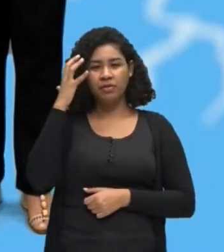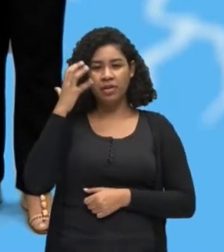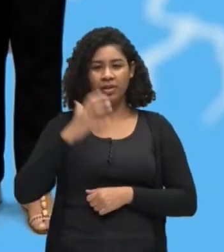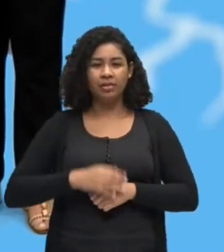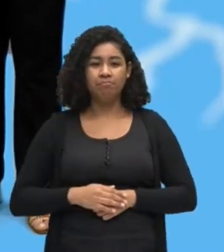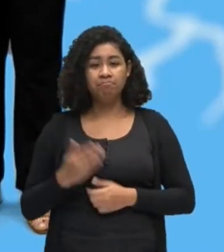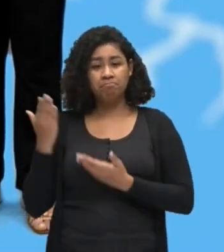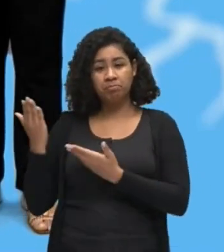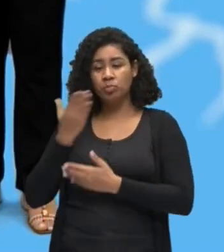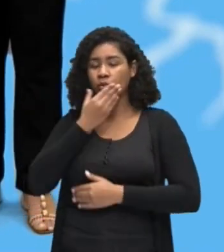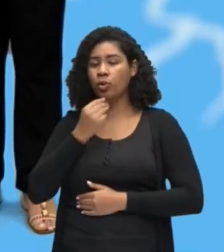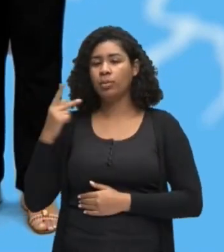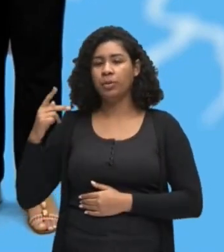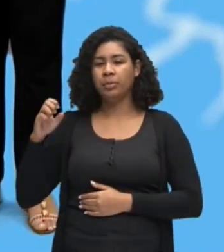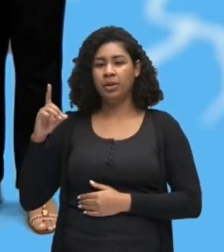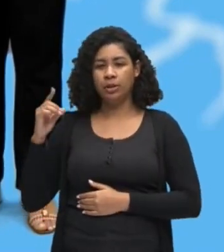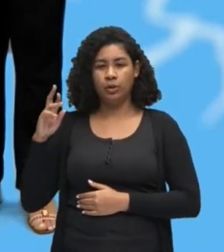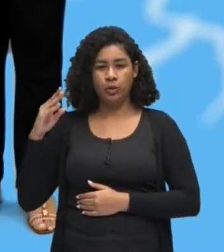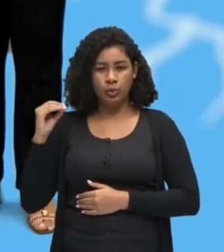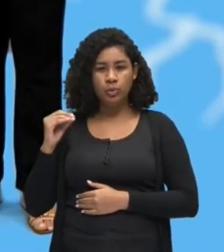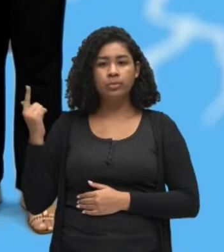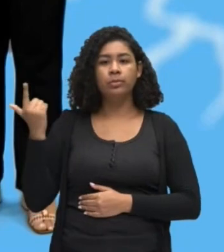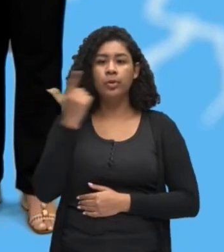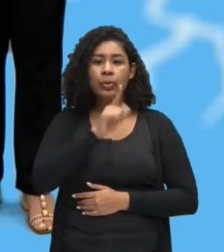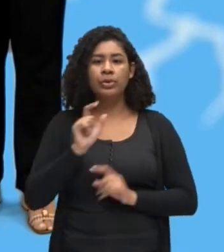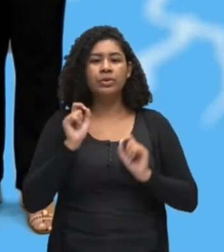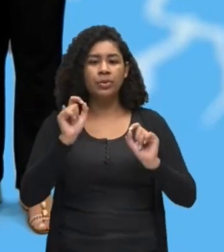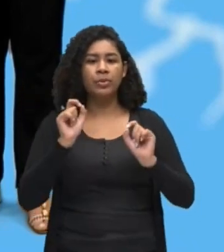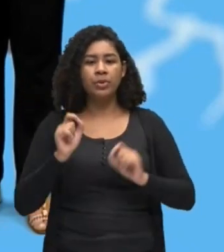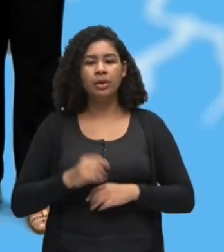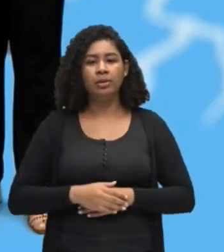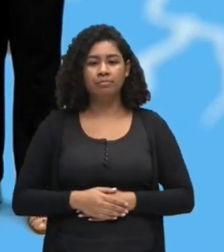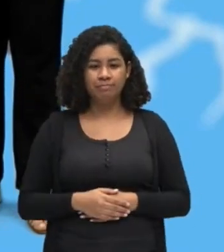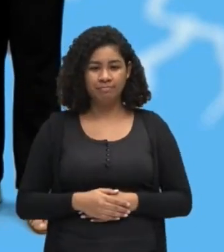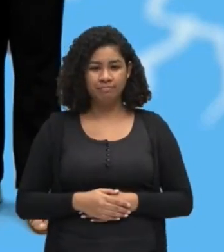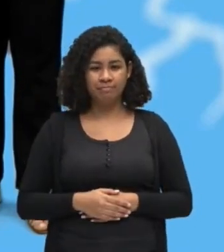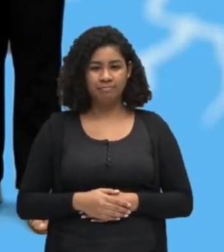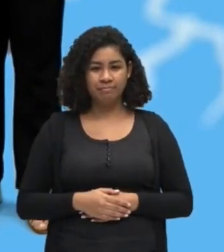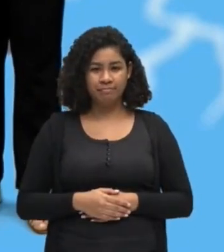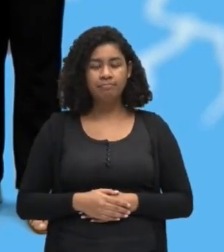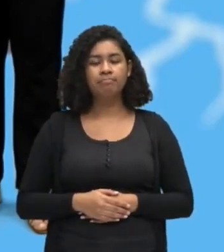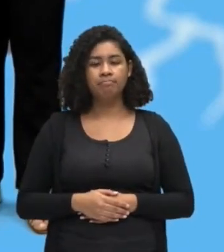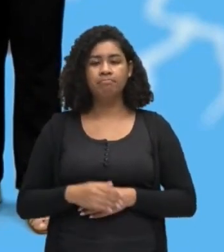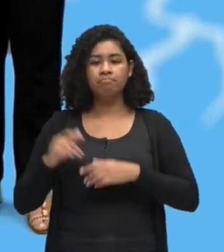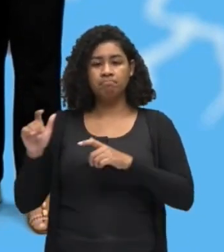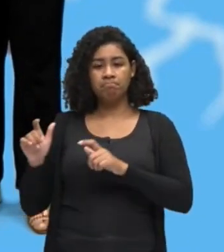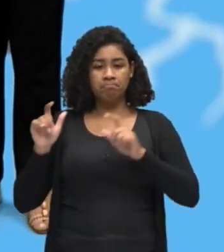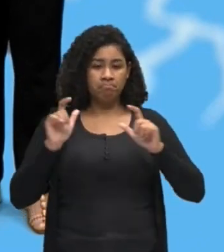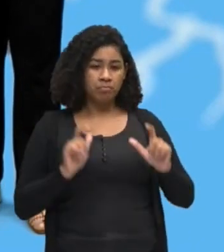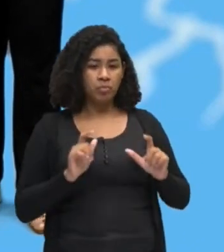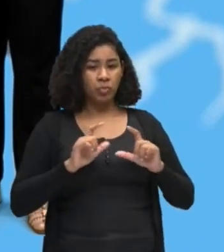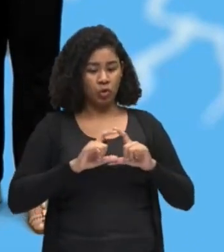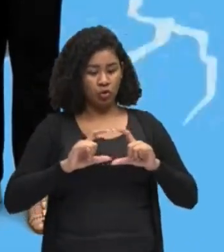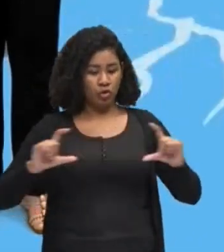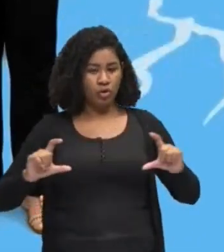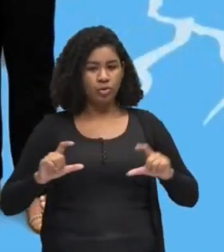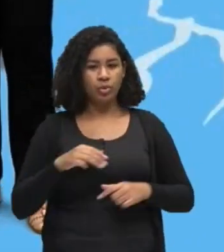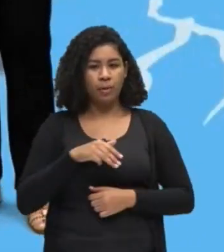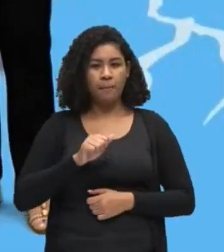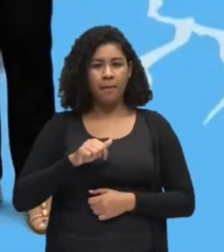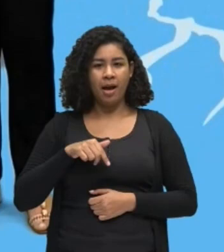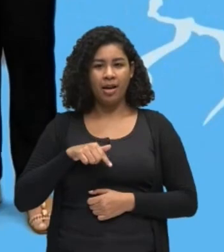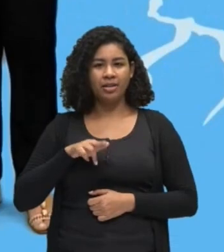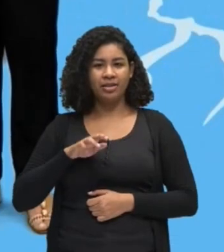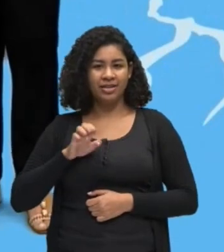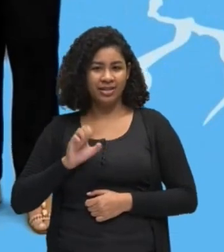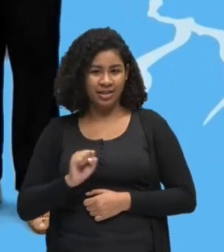foi agraciado posteriormente pelo monarca ibérico com o título de Marquês de Aquela Branca. No